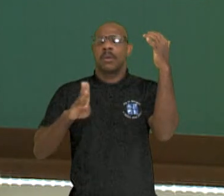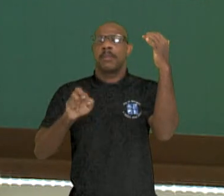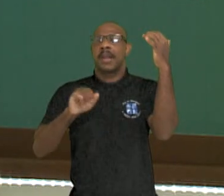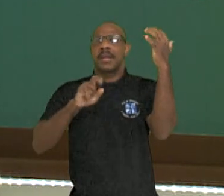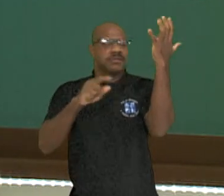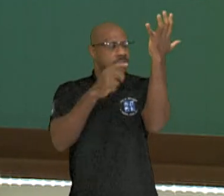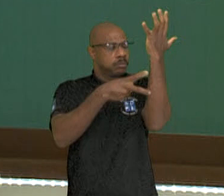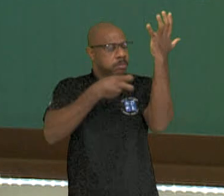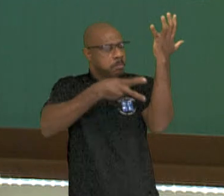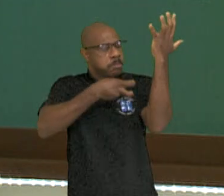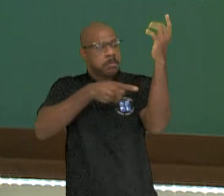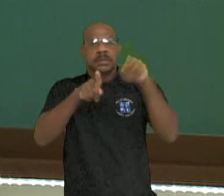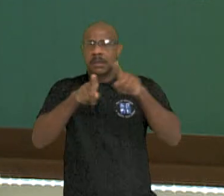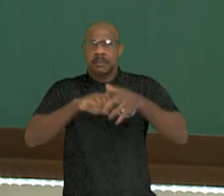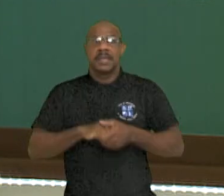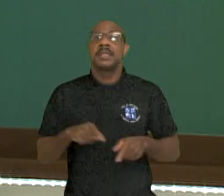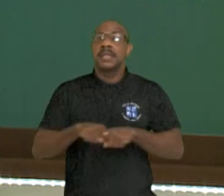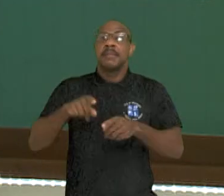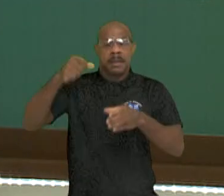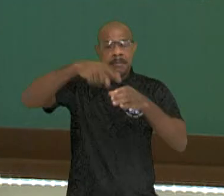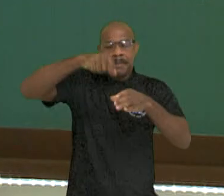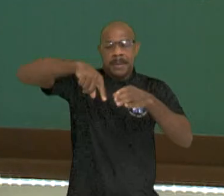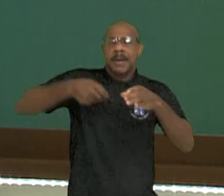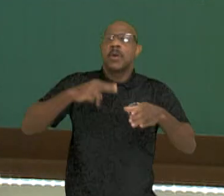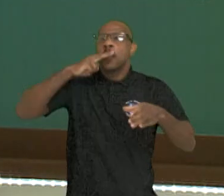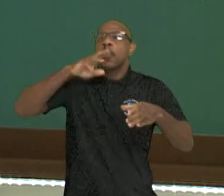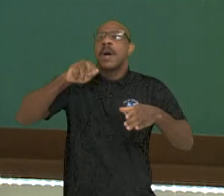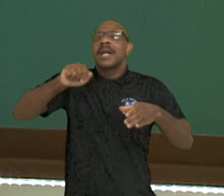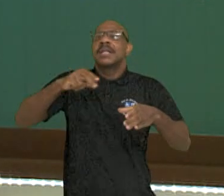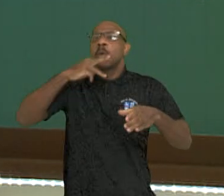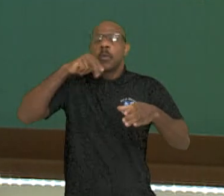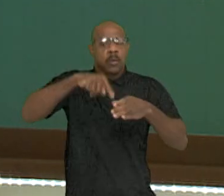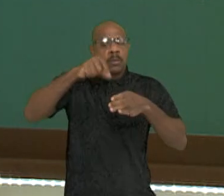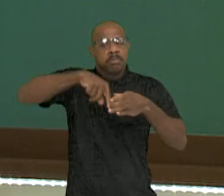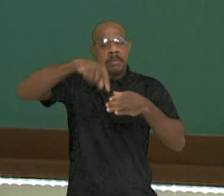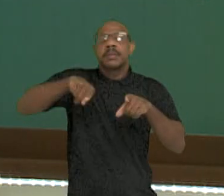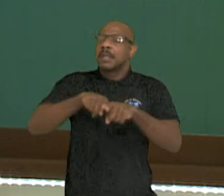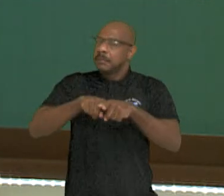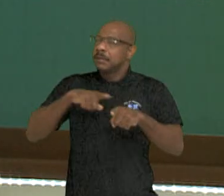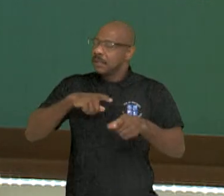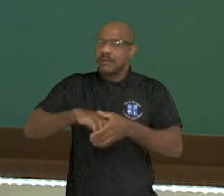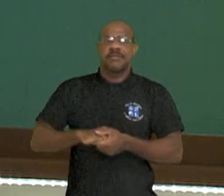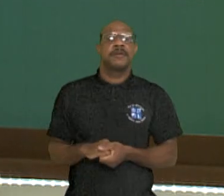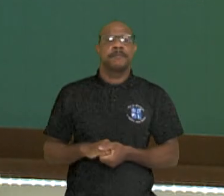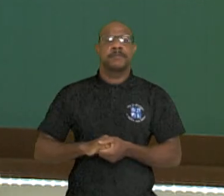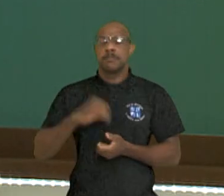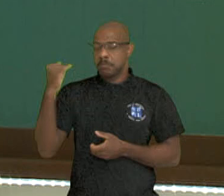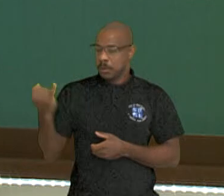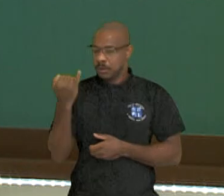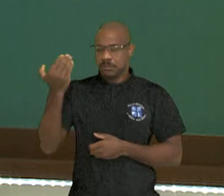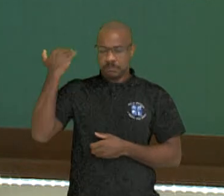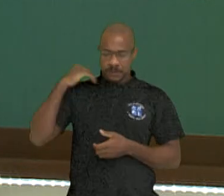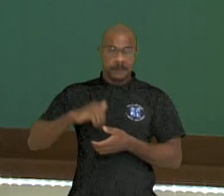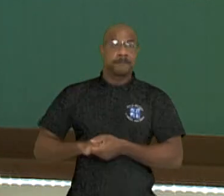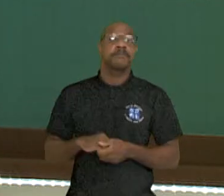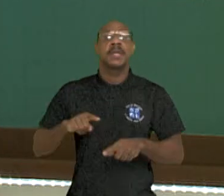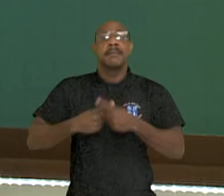outra atividade econômica bem importante do início da ocupação do território brasileiro. Mas os